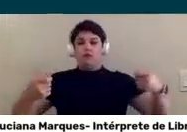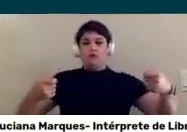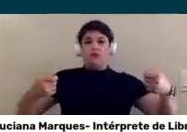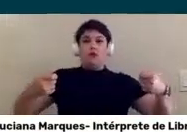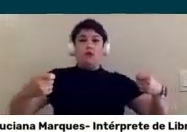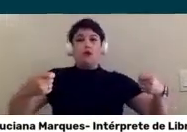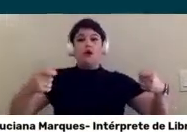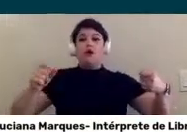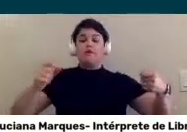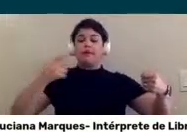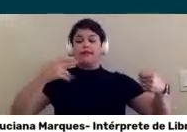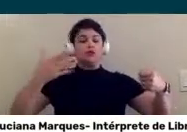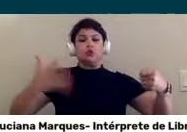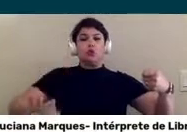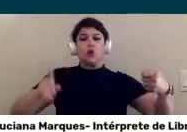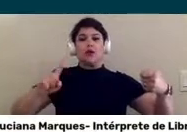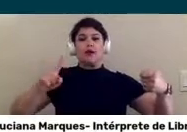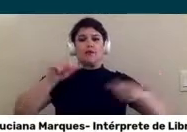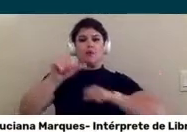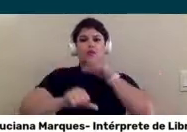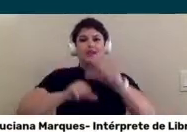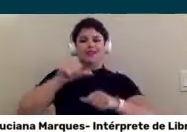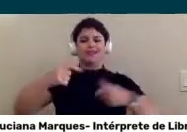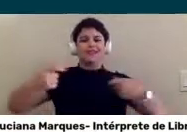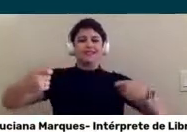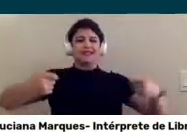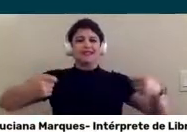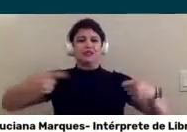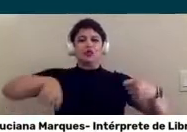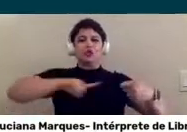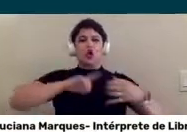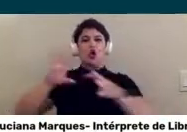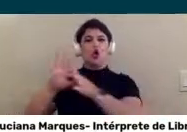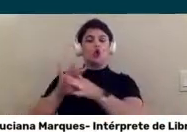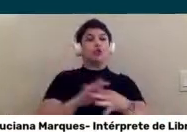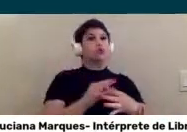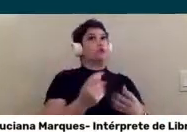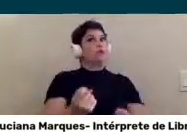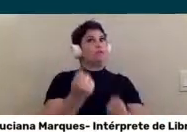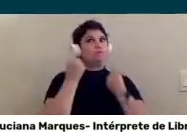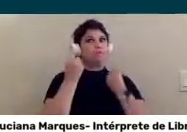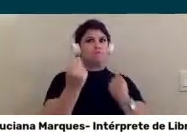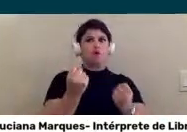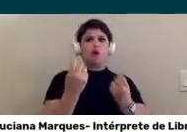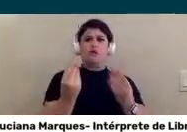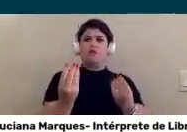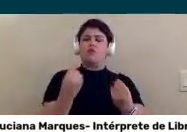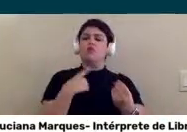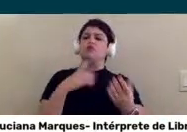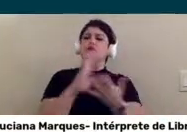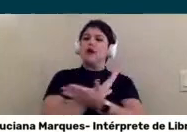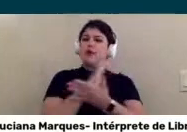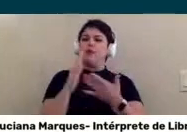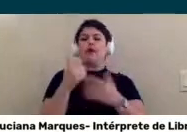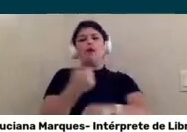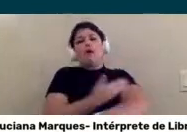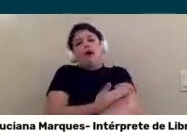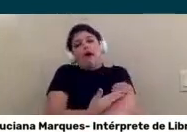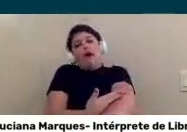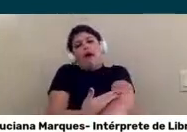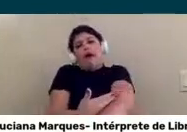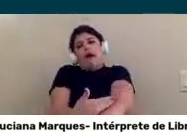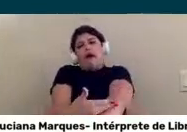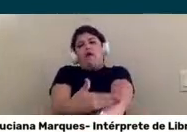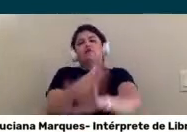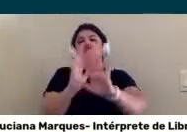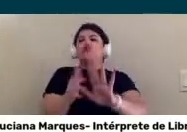bloqueiam a mudança, e no nosso contexto elas eram muito fortes. Então existem as forças de hábito, que é há 20